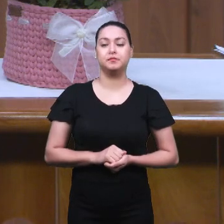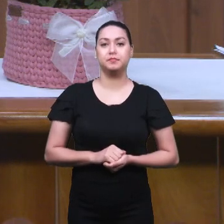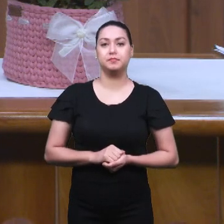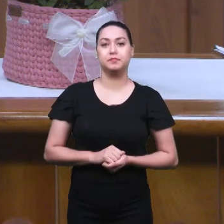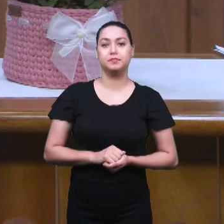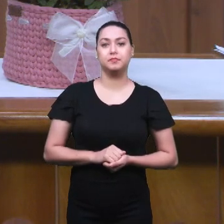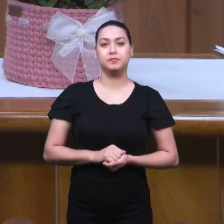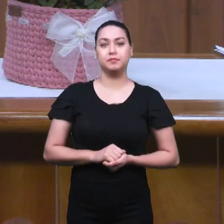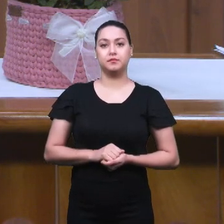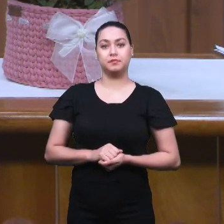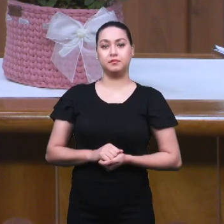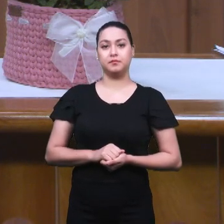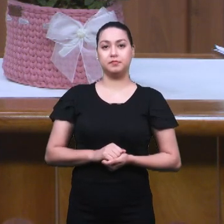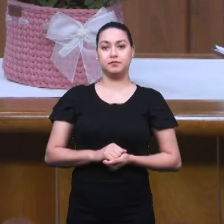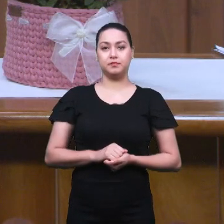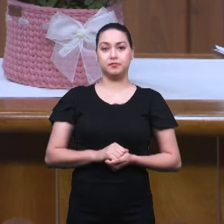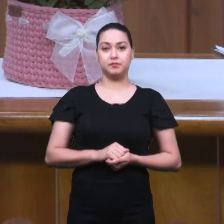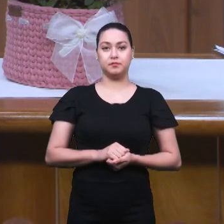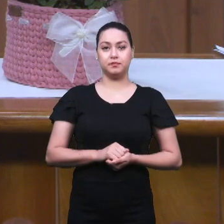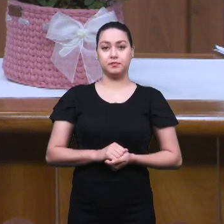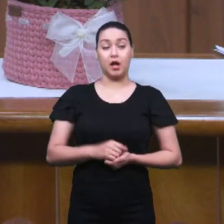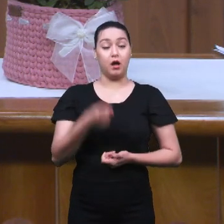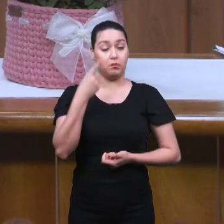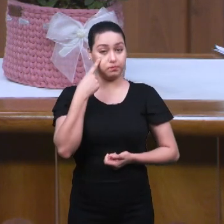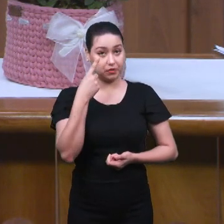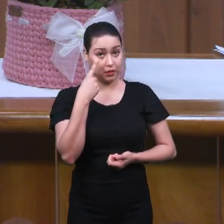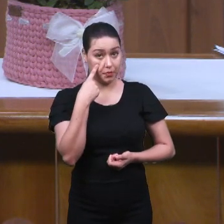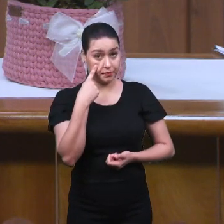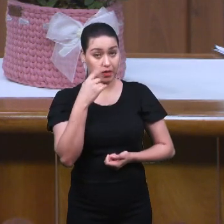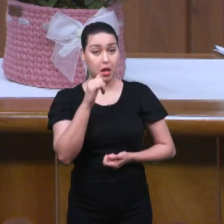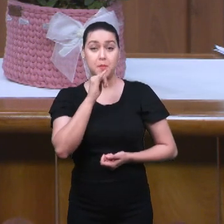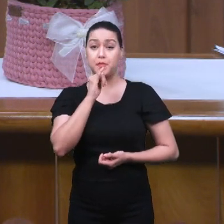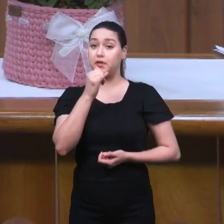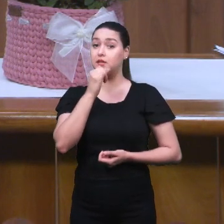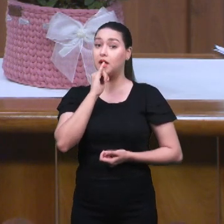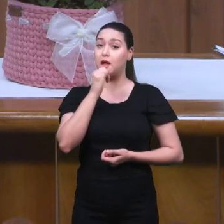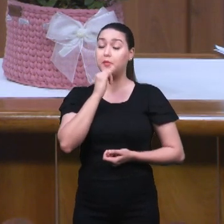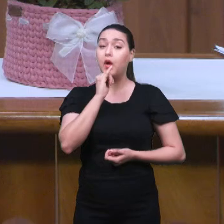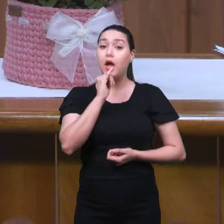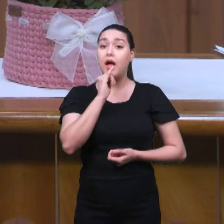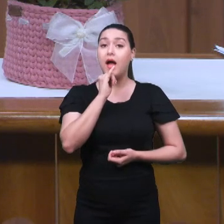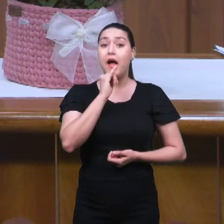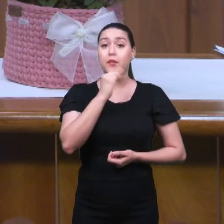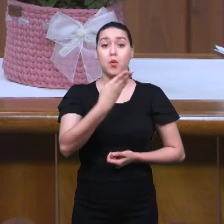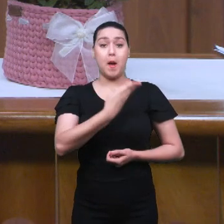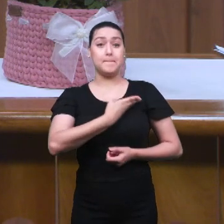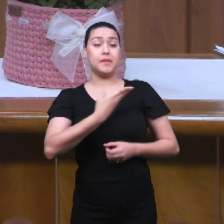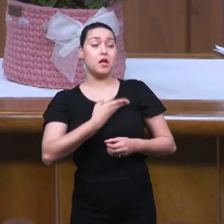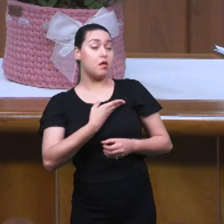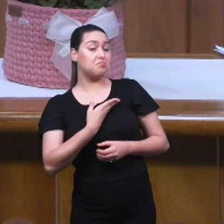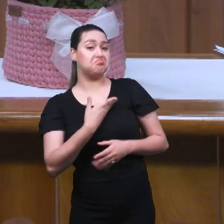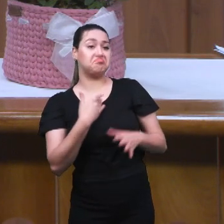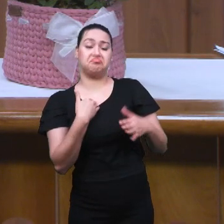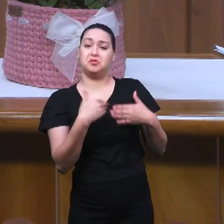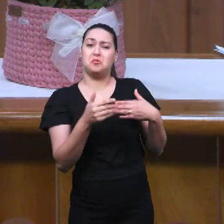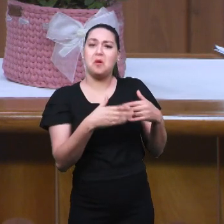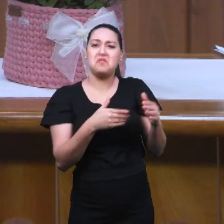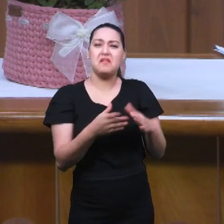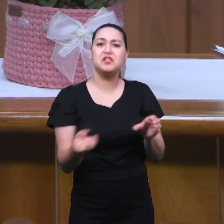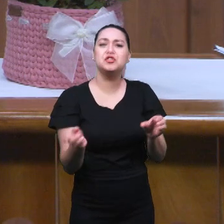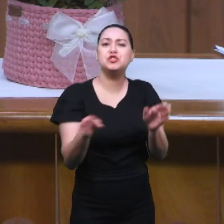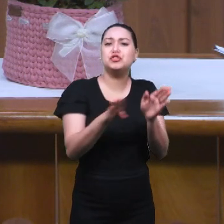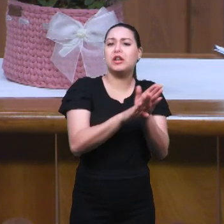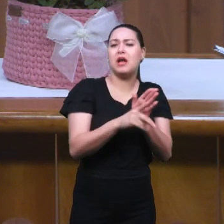olha, fulano de tal está para chegar na sua casa. Tá muito bem, vamos fazer